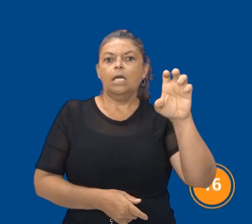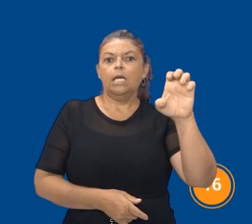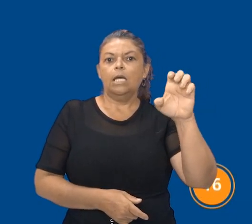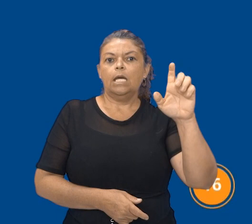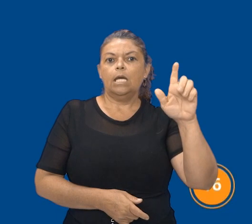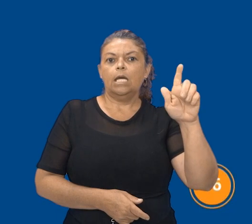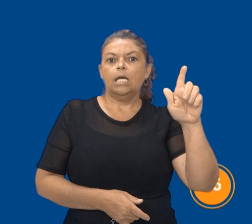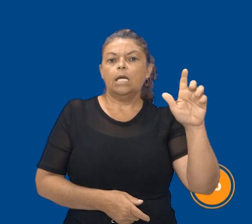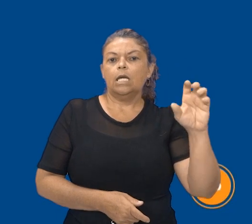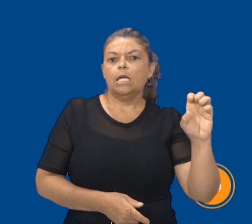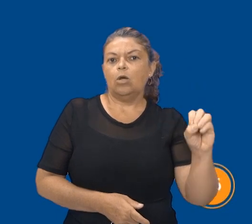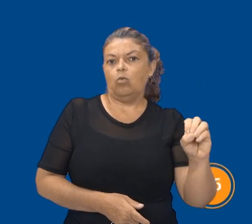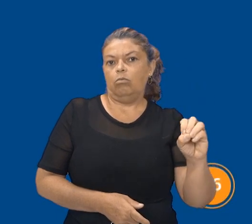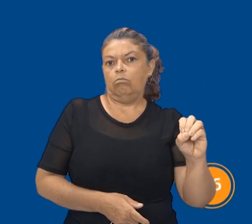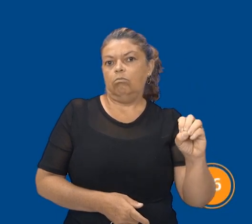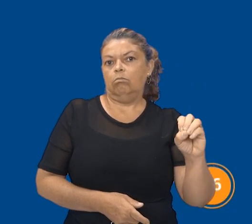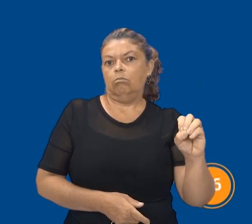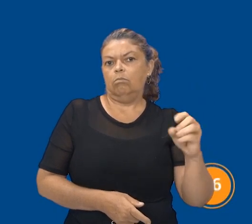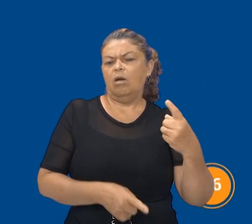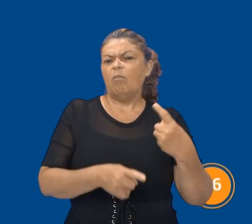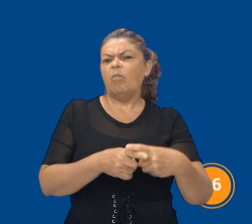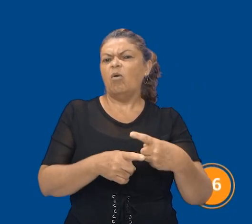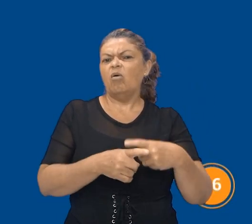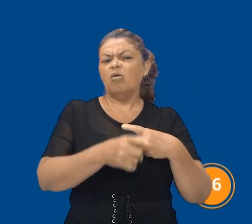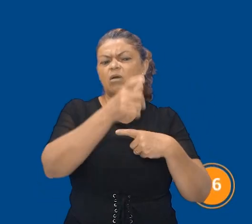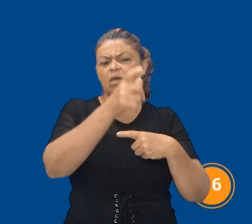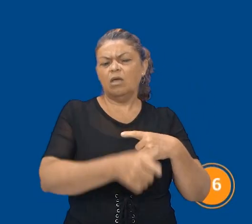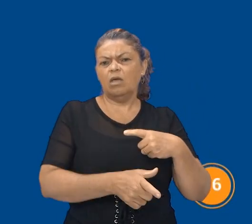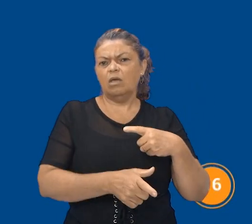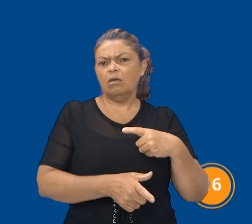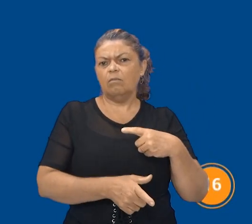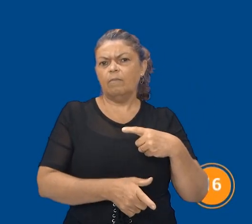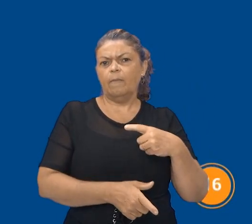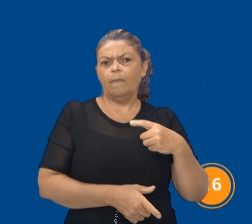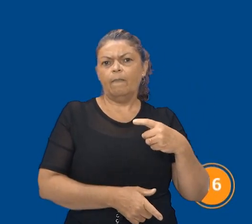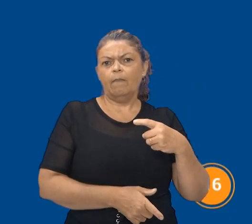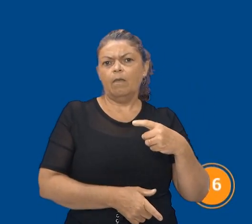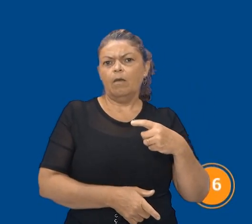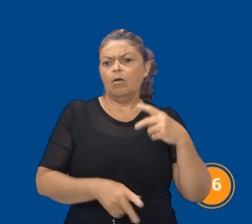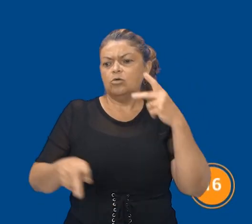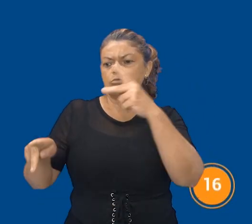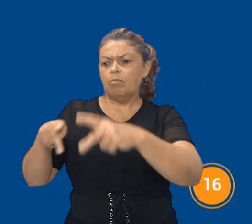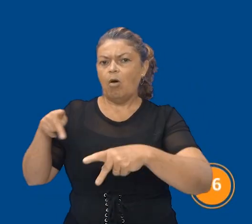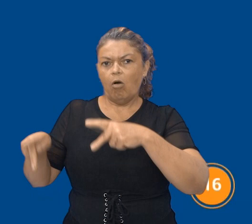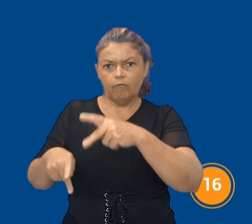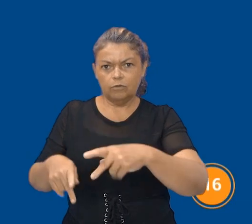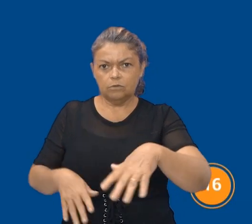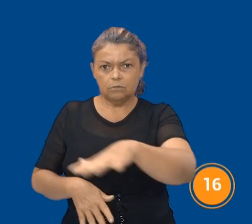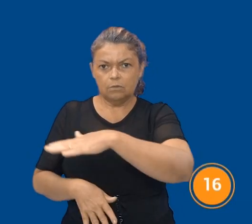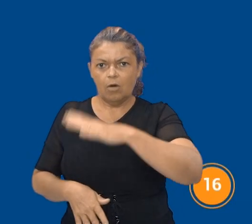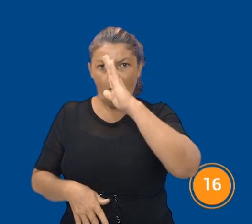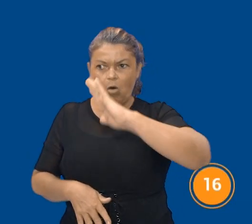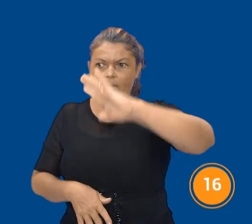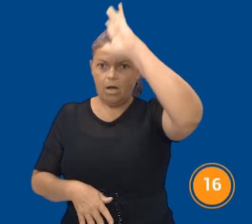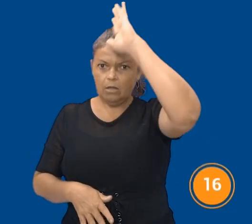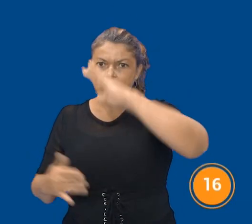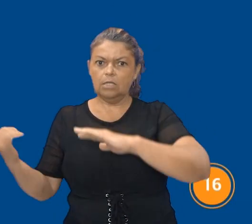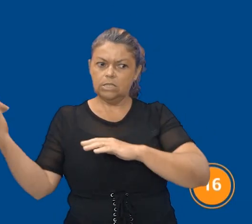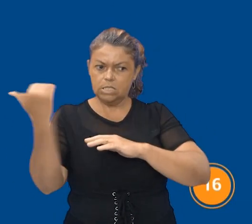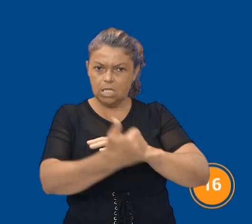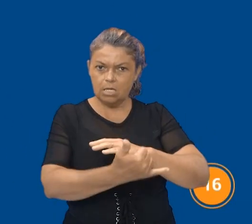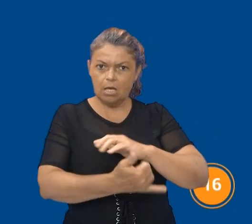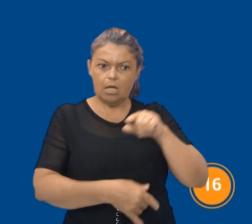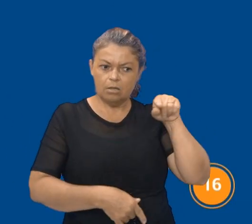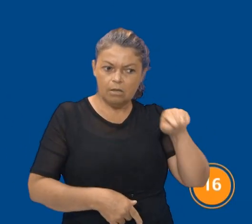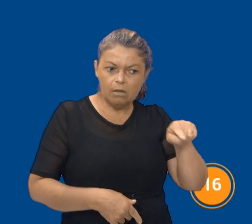pelos romanos. Por que eram chamados de bárbaros pelos romanos? Porque não falavam a língua romana e não tinham a